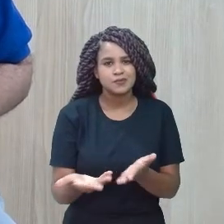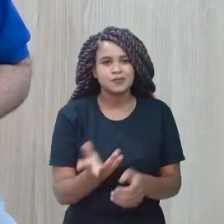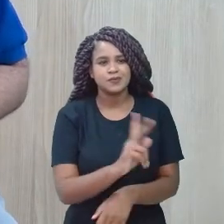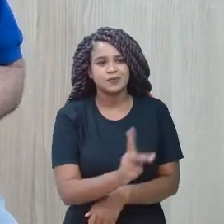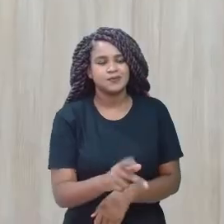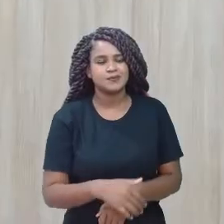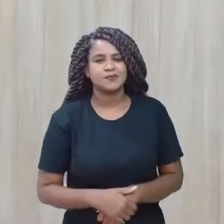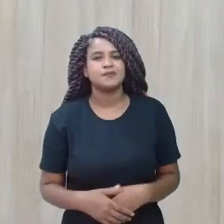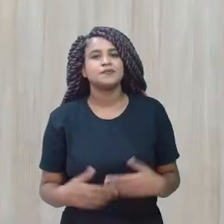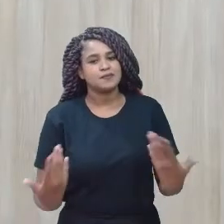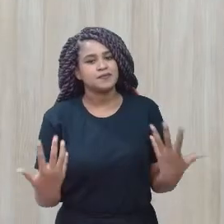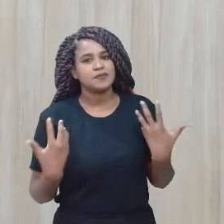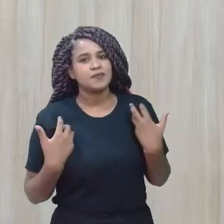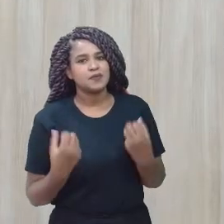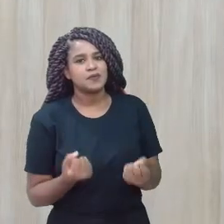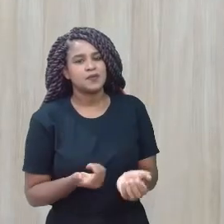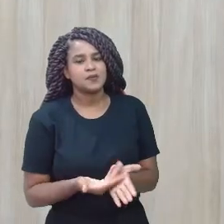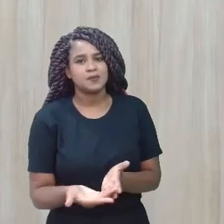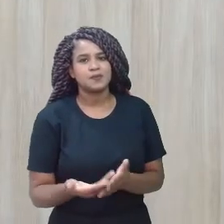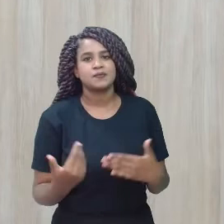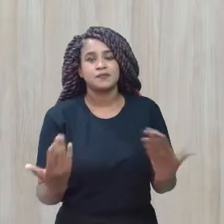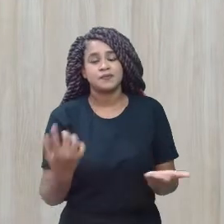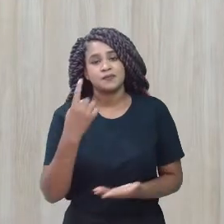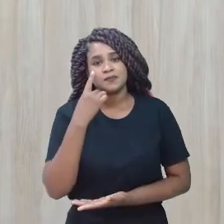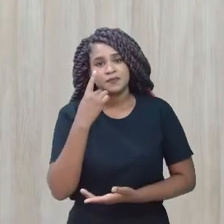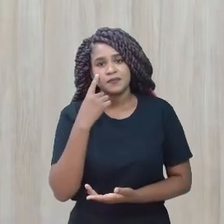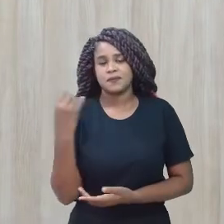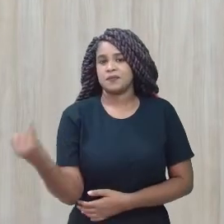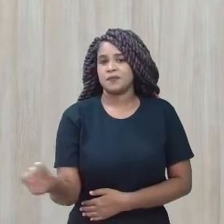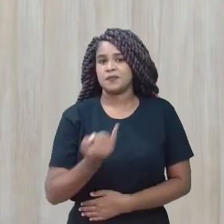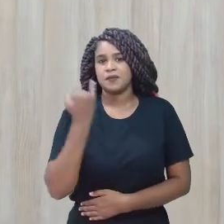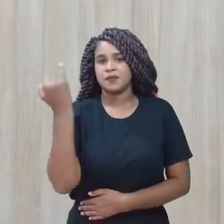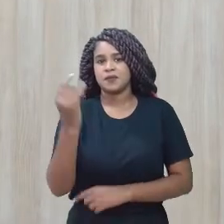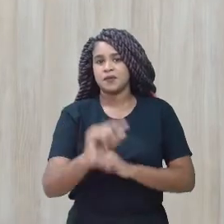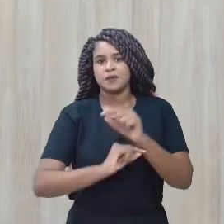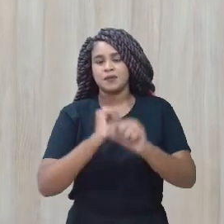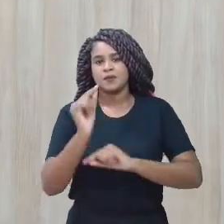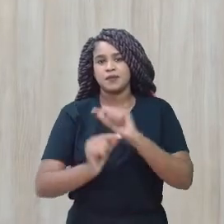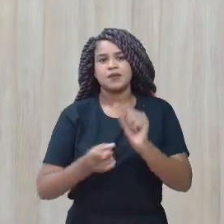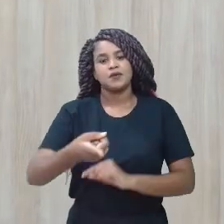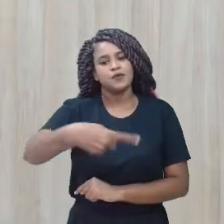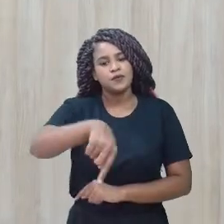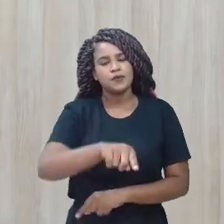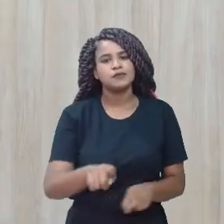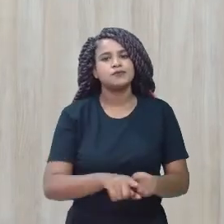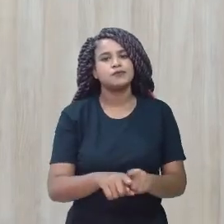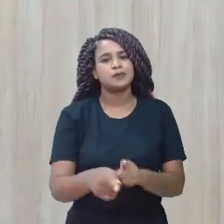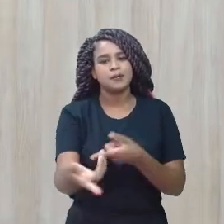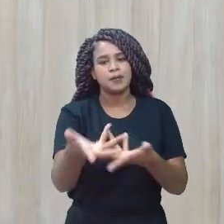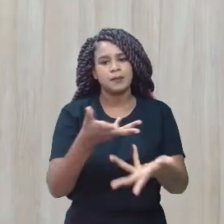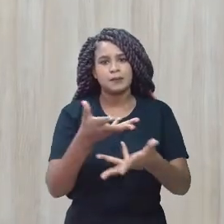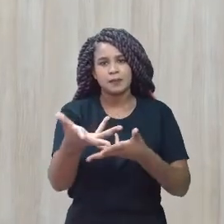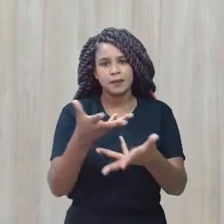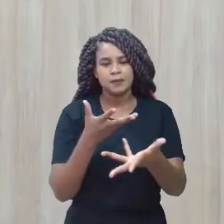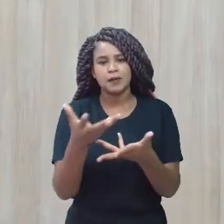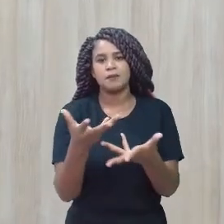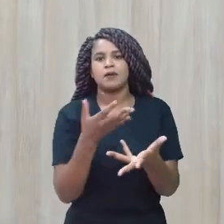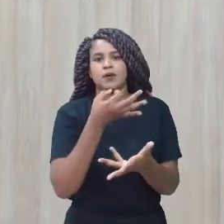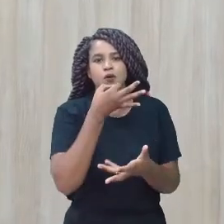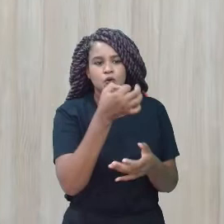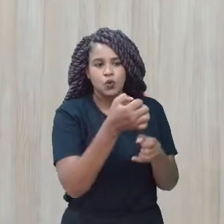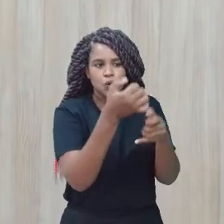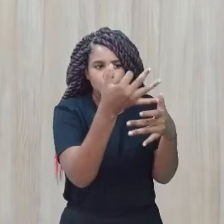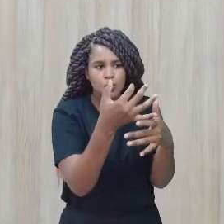Vanessa. Vamos embora, sim. E é sempre importante, gente, vocês interagirem aí, deixar algum comentário,